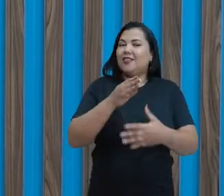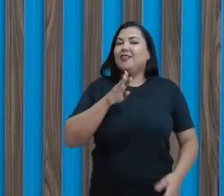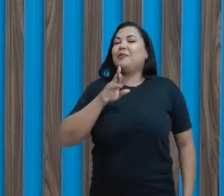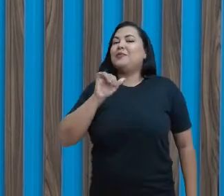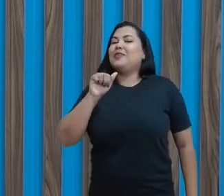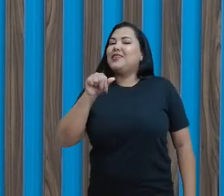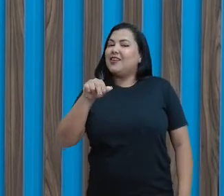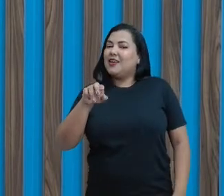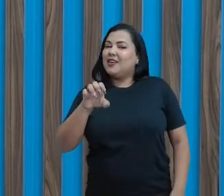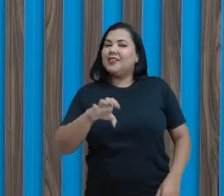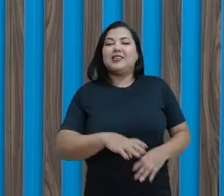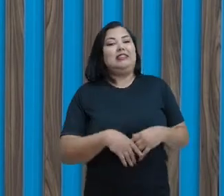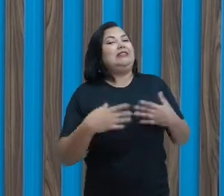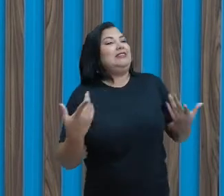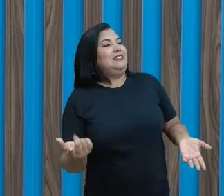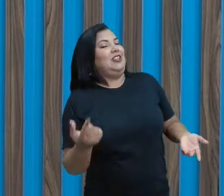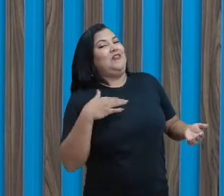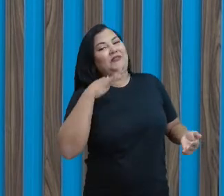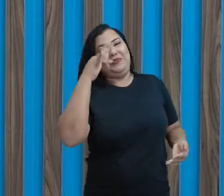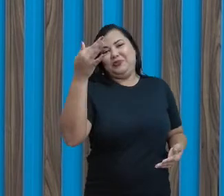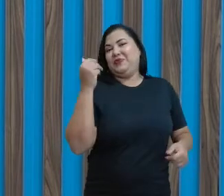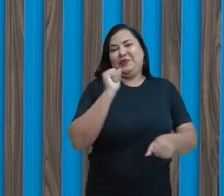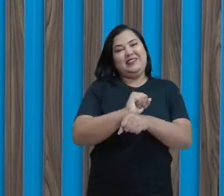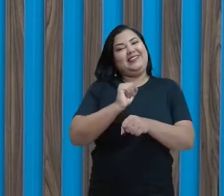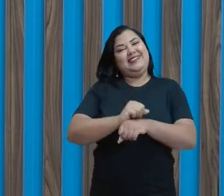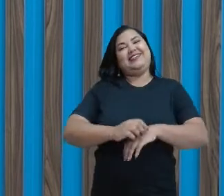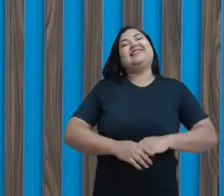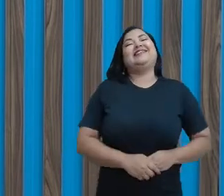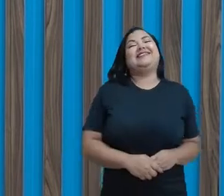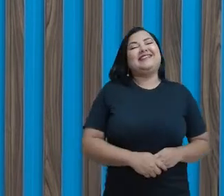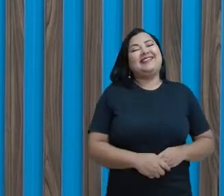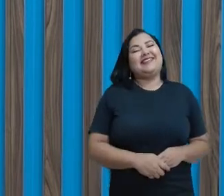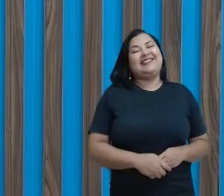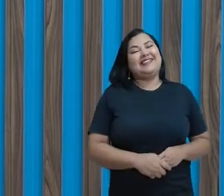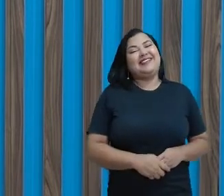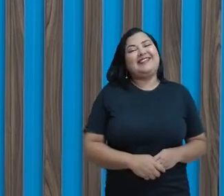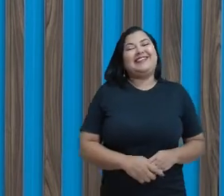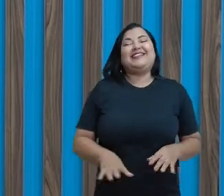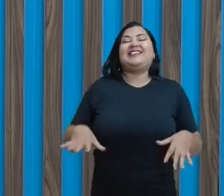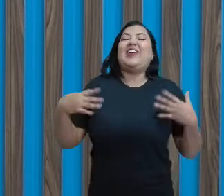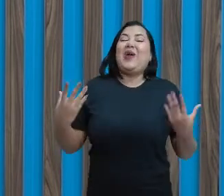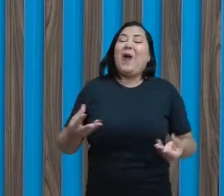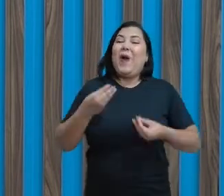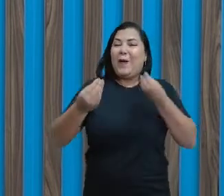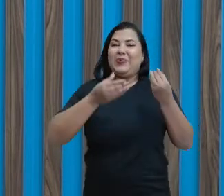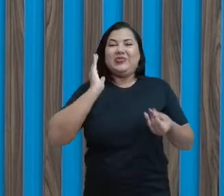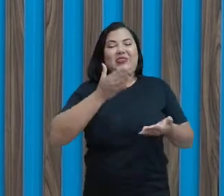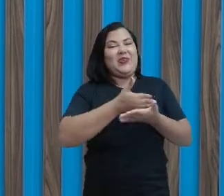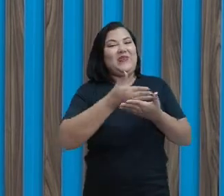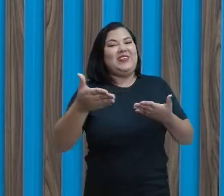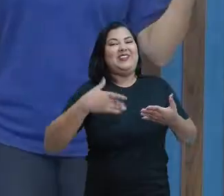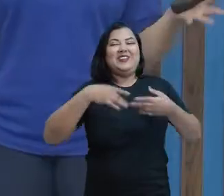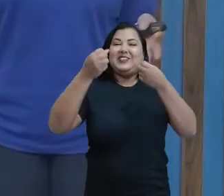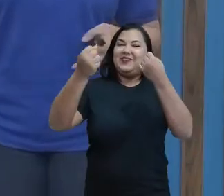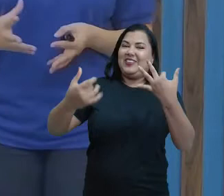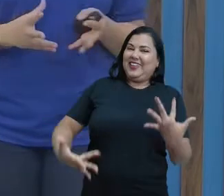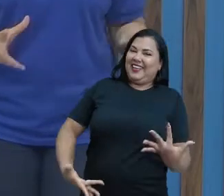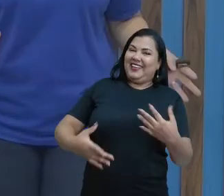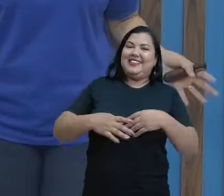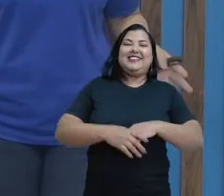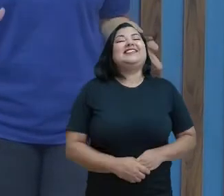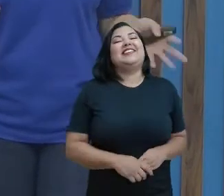viu? E por essa, Bri, nem o futuro esperava. Não é que ele já começou dizendo aí, ó, o slogan